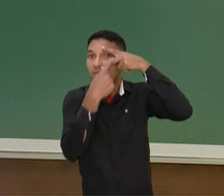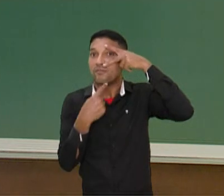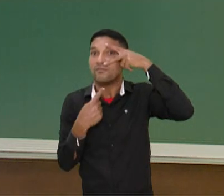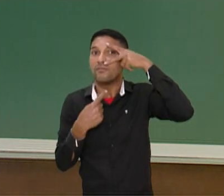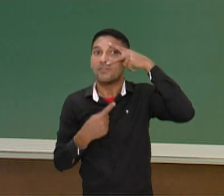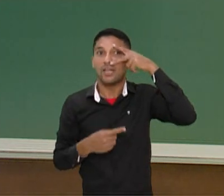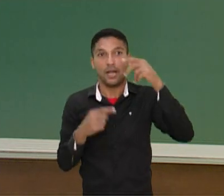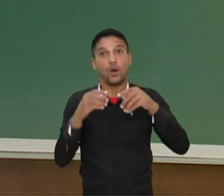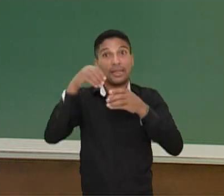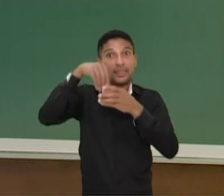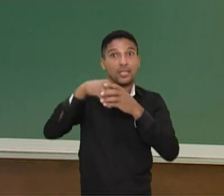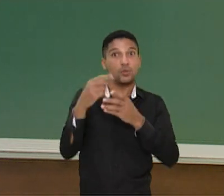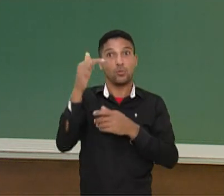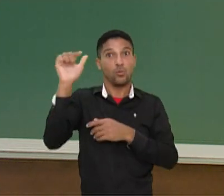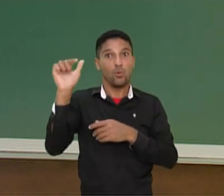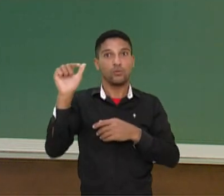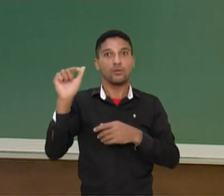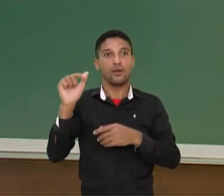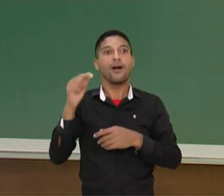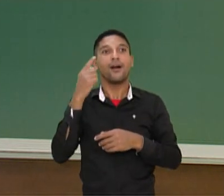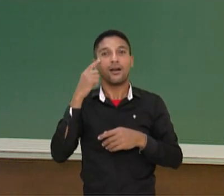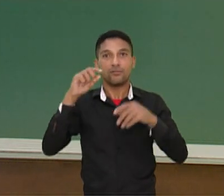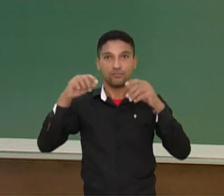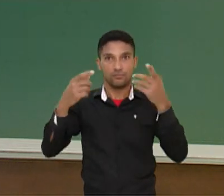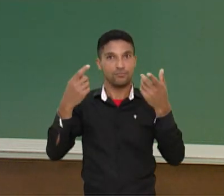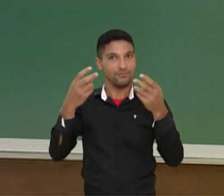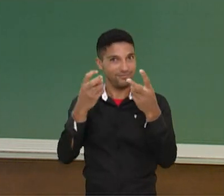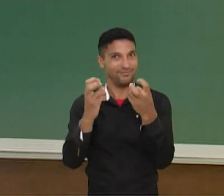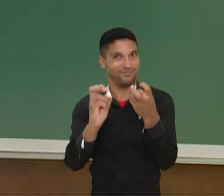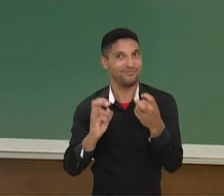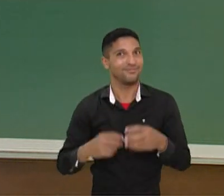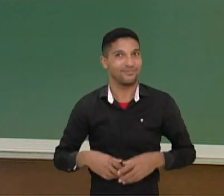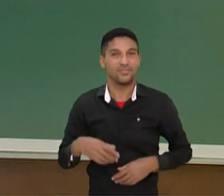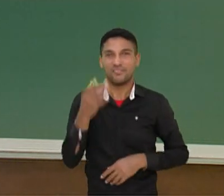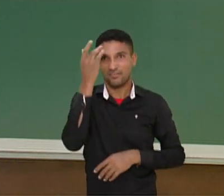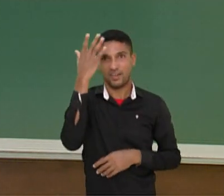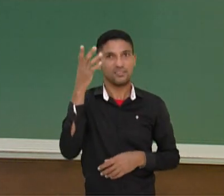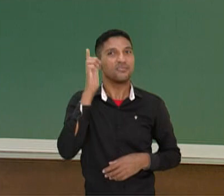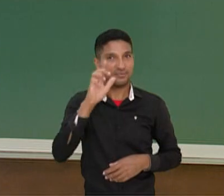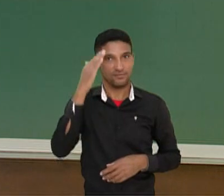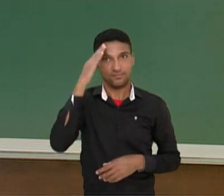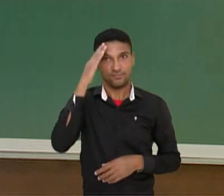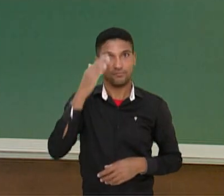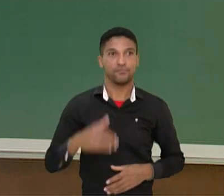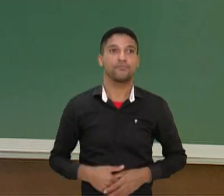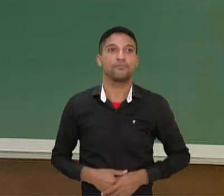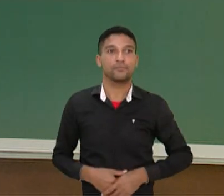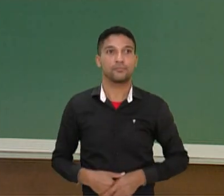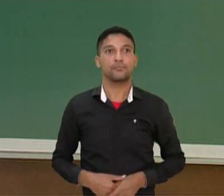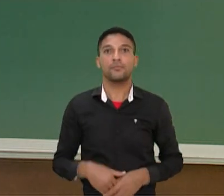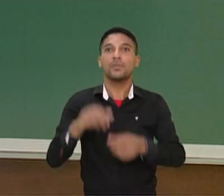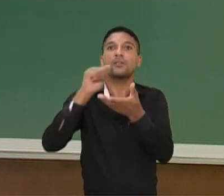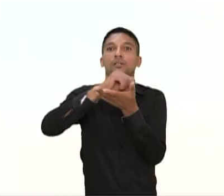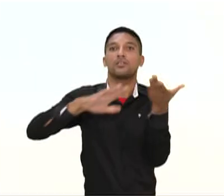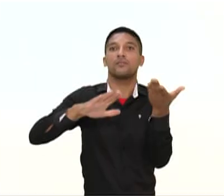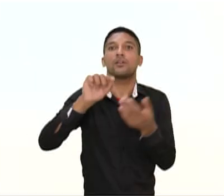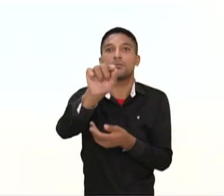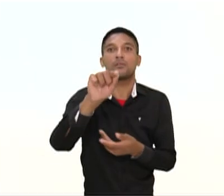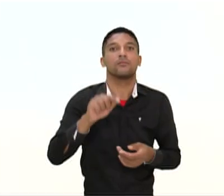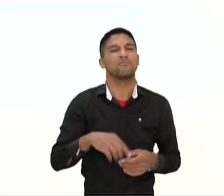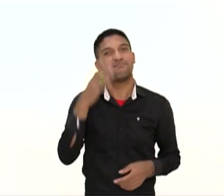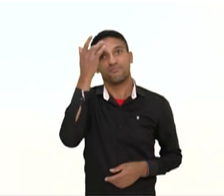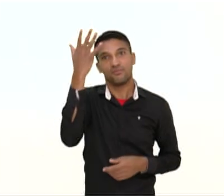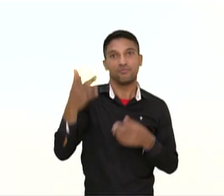são convexos, ok? Difícil? Ah, fácil, né? Para aí. Exercício para você agora, bem